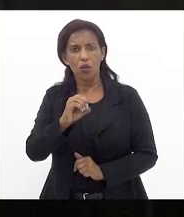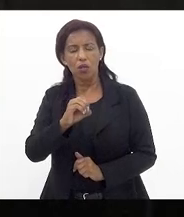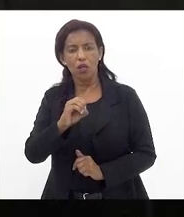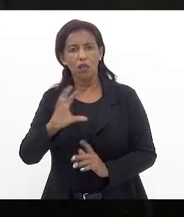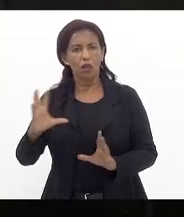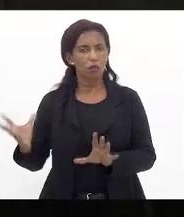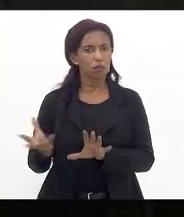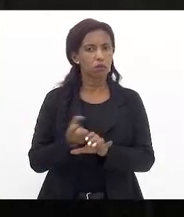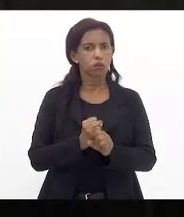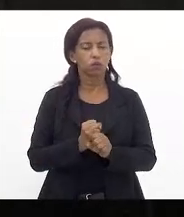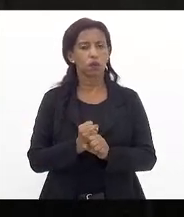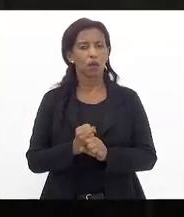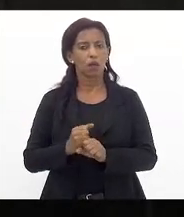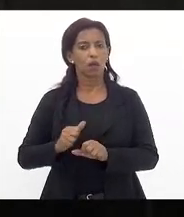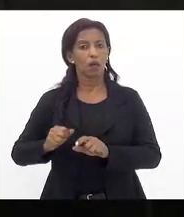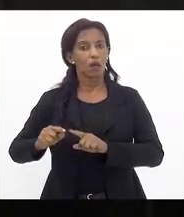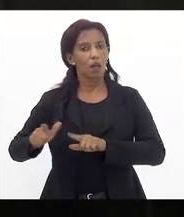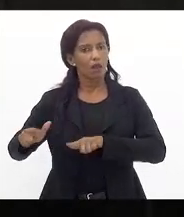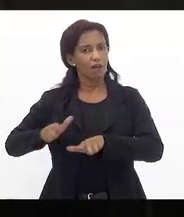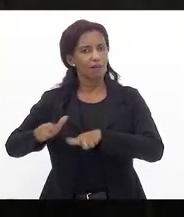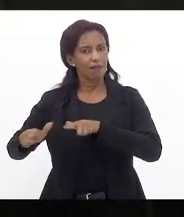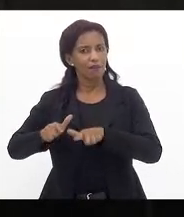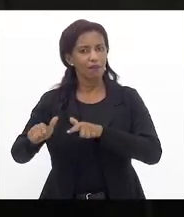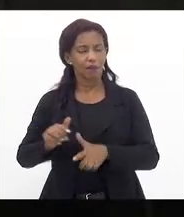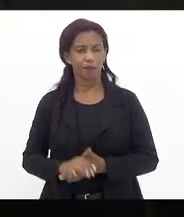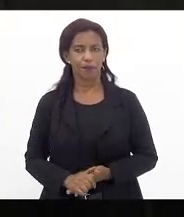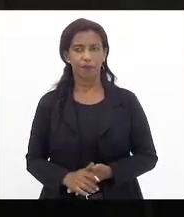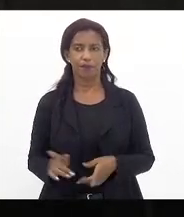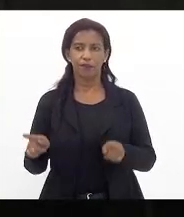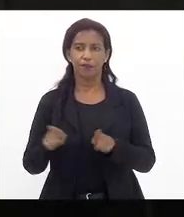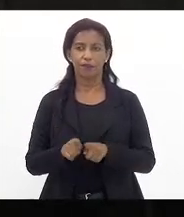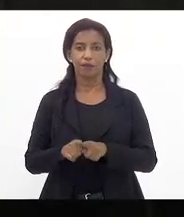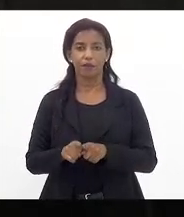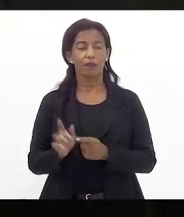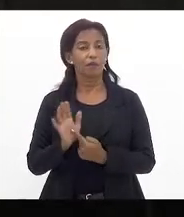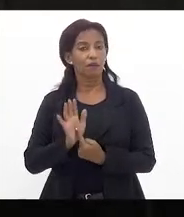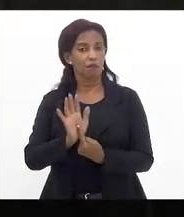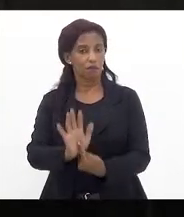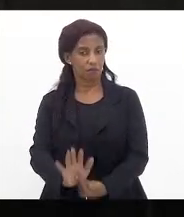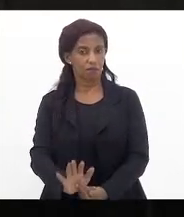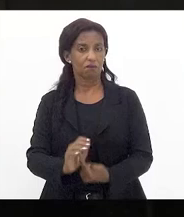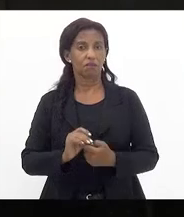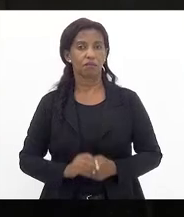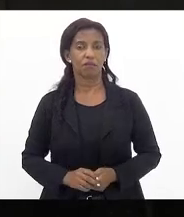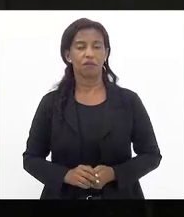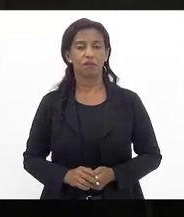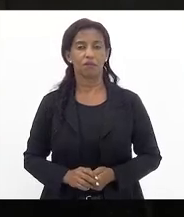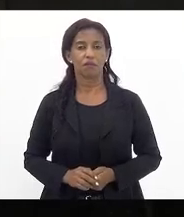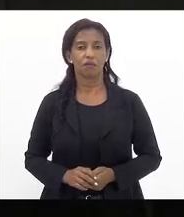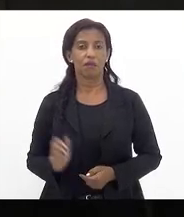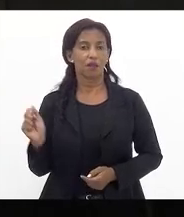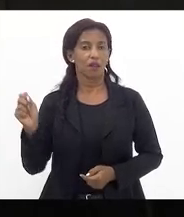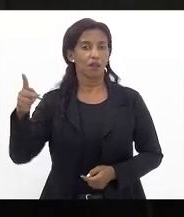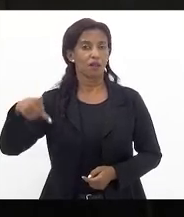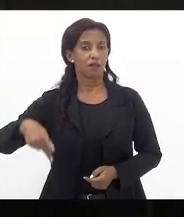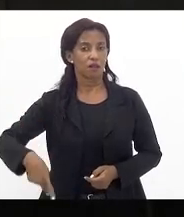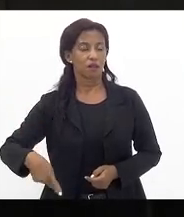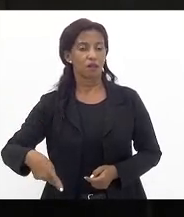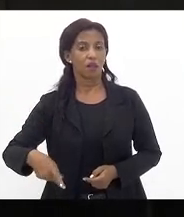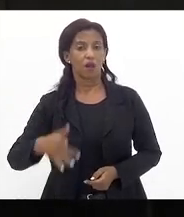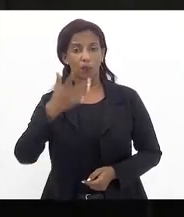servidores em atividade. Também apresentamos a questão da aposentadoria